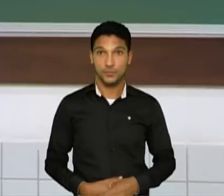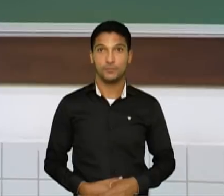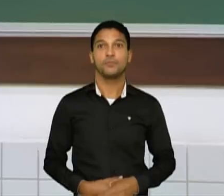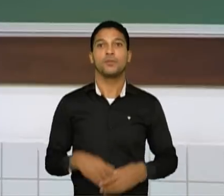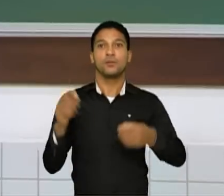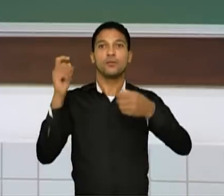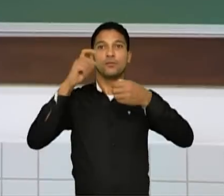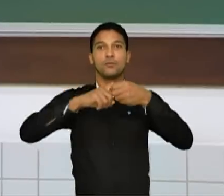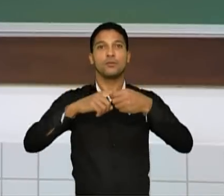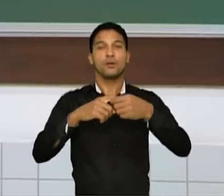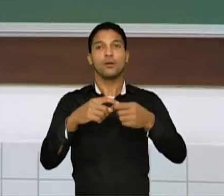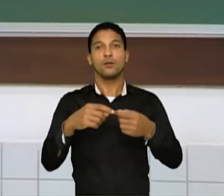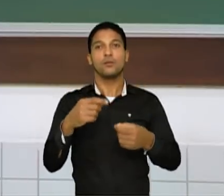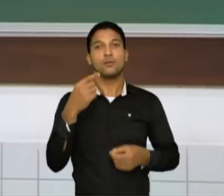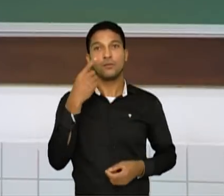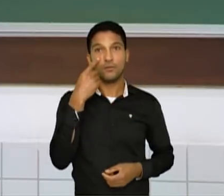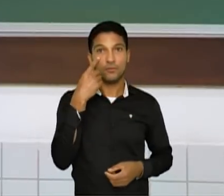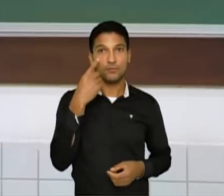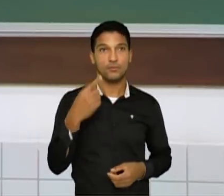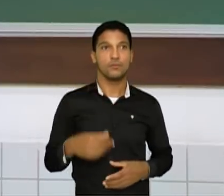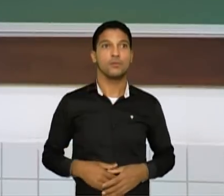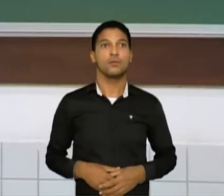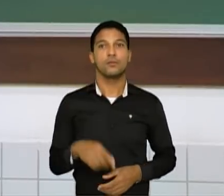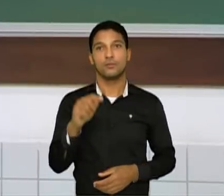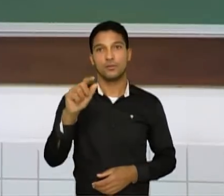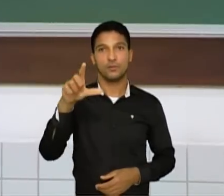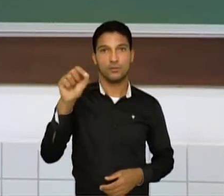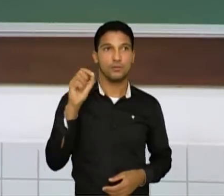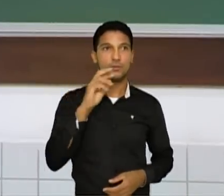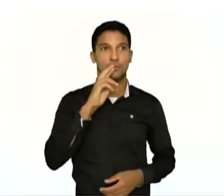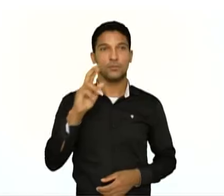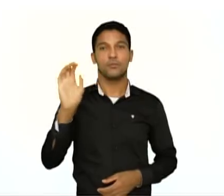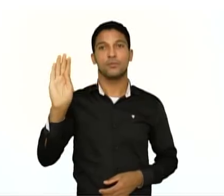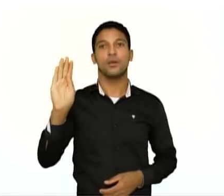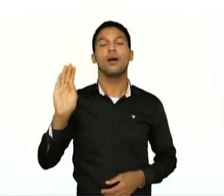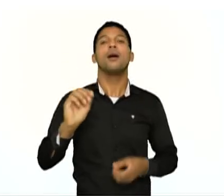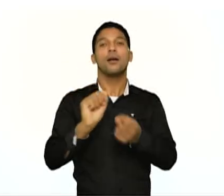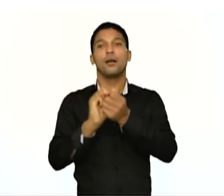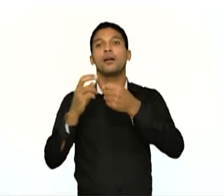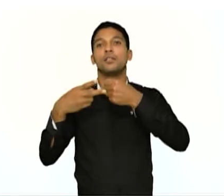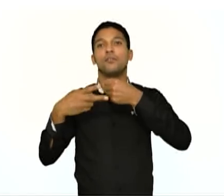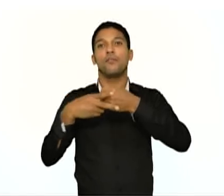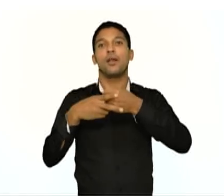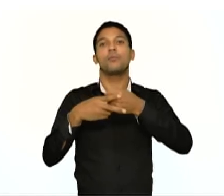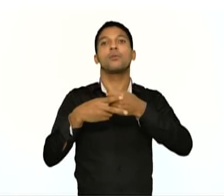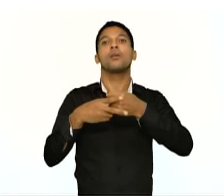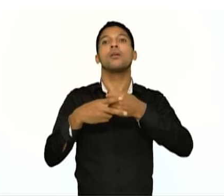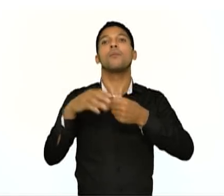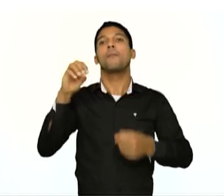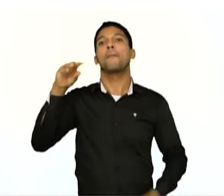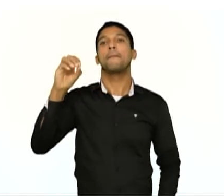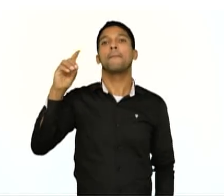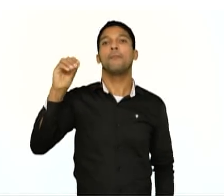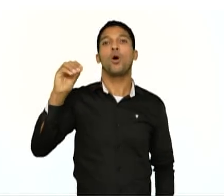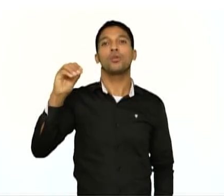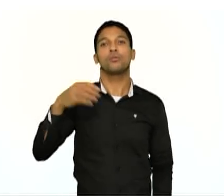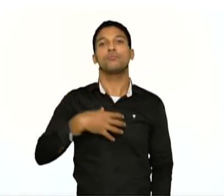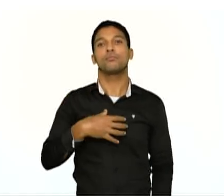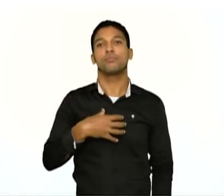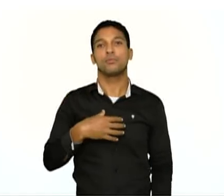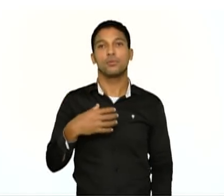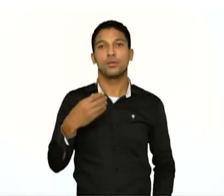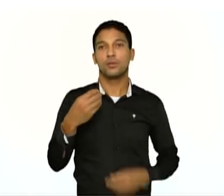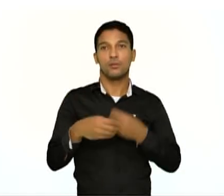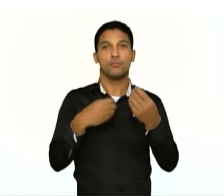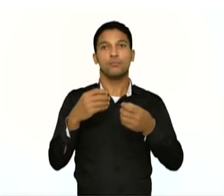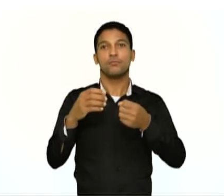Retornando então, galera, observem que quem considerou advérbios de modo acertou, né? Então, de que modo que a gente